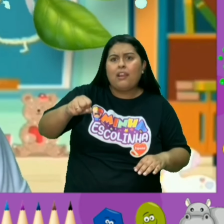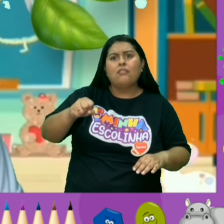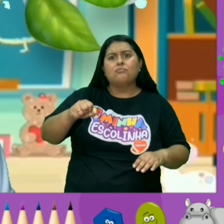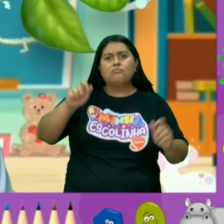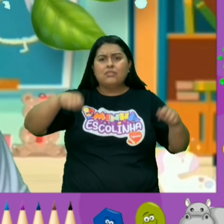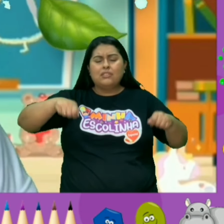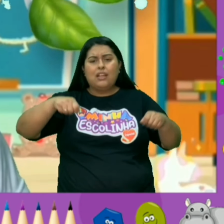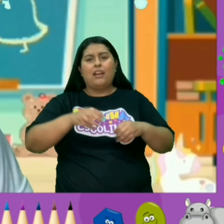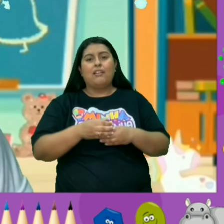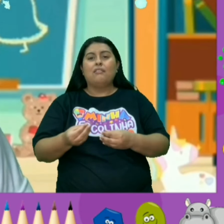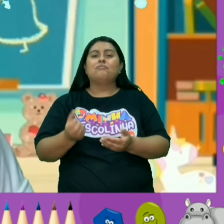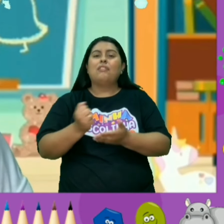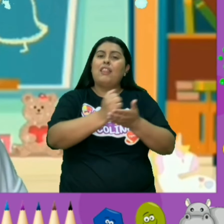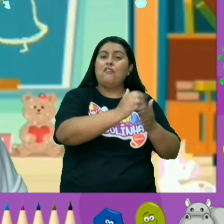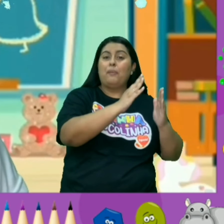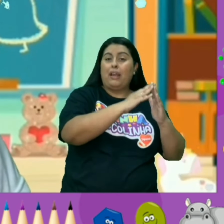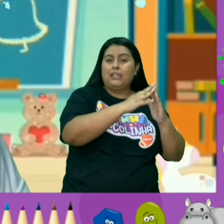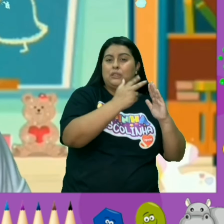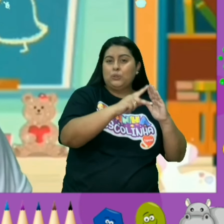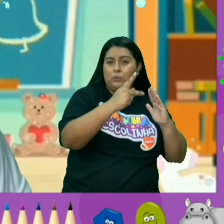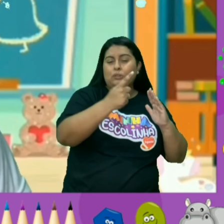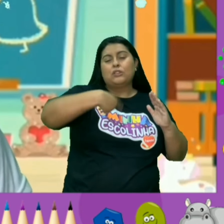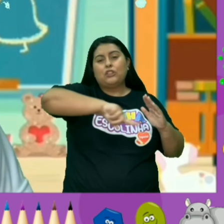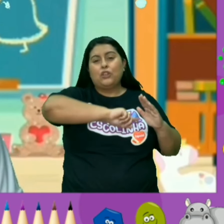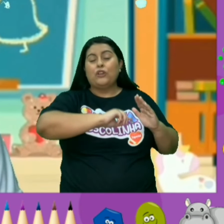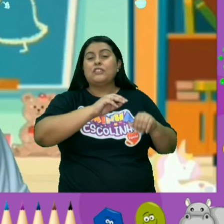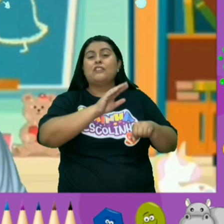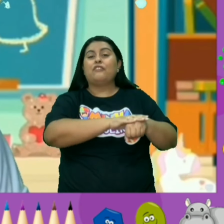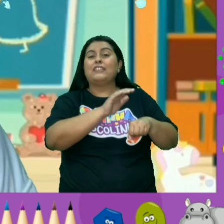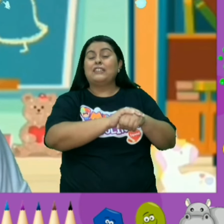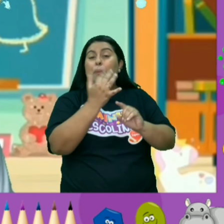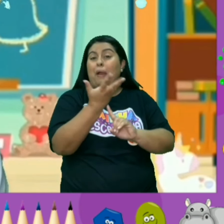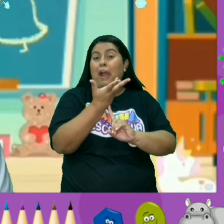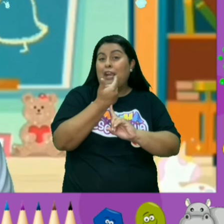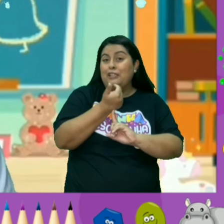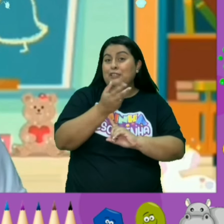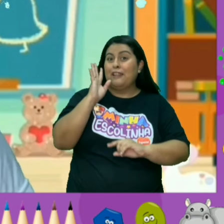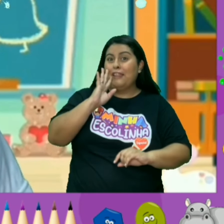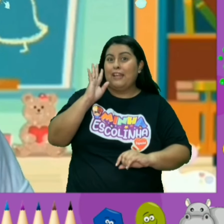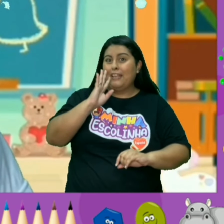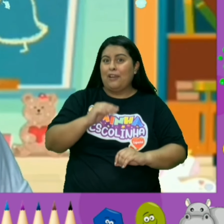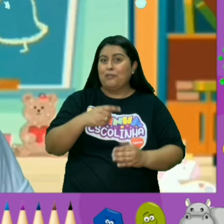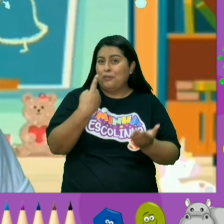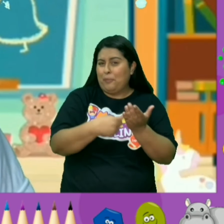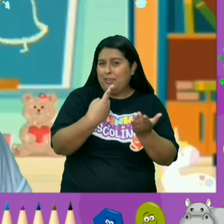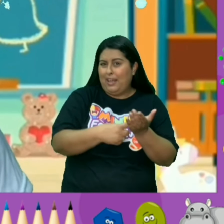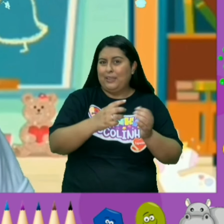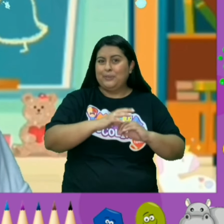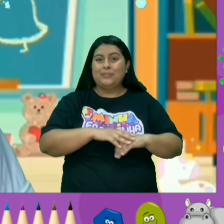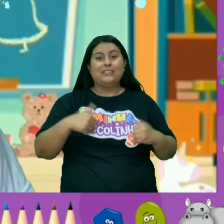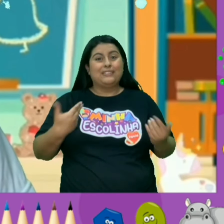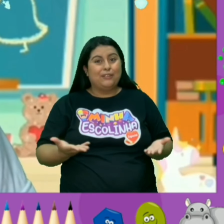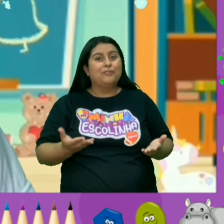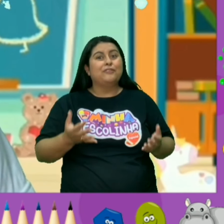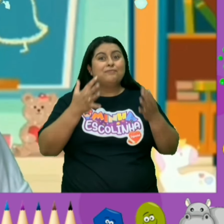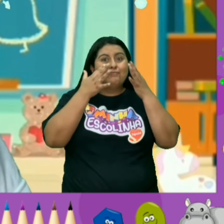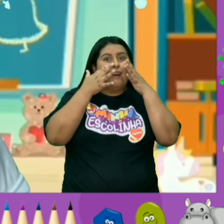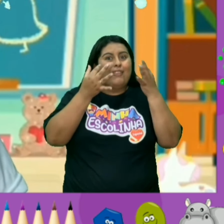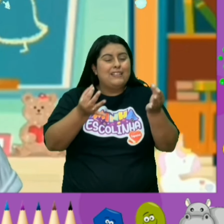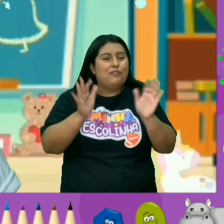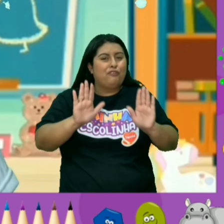chão pega ela e leva para sua casa que nós vamos fazer uma arte super legal combinada